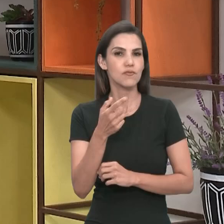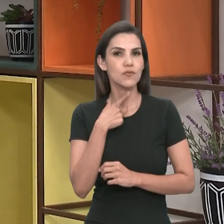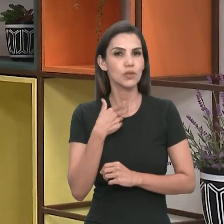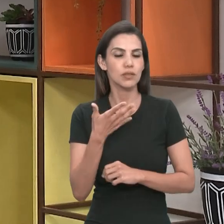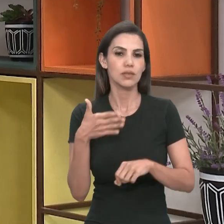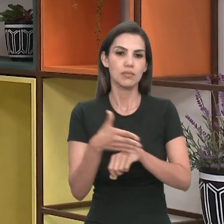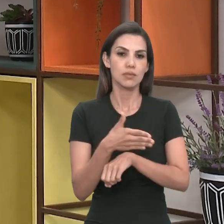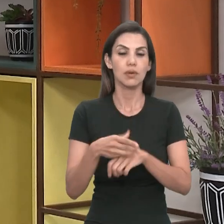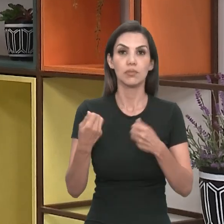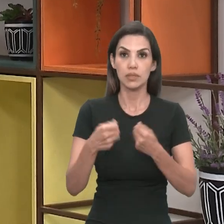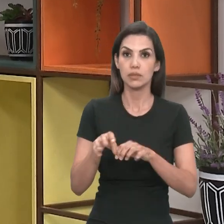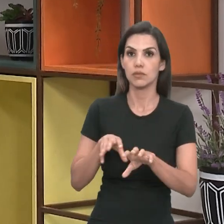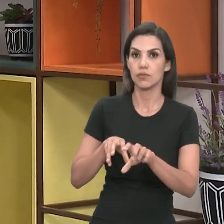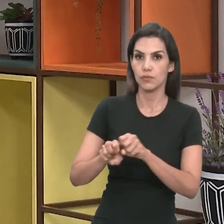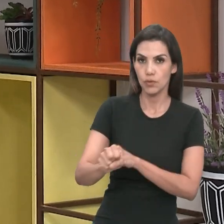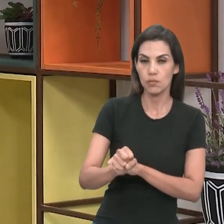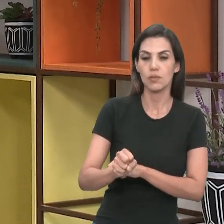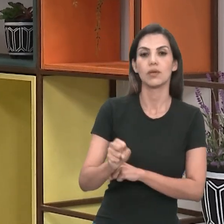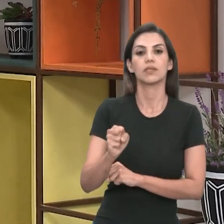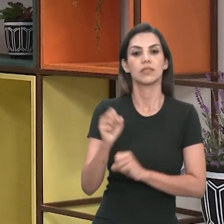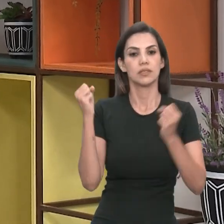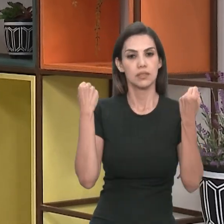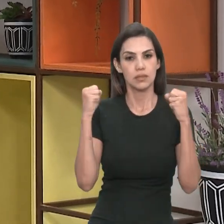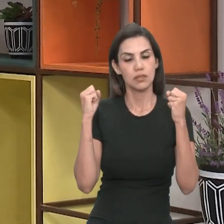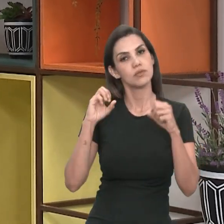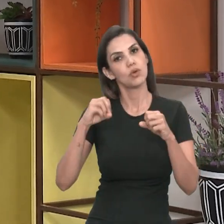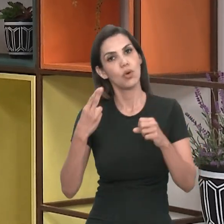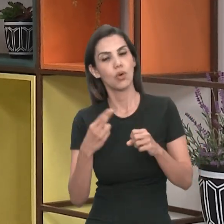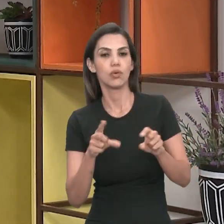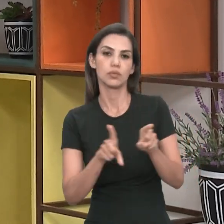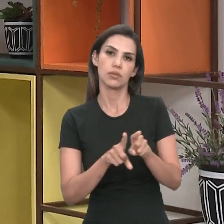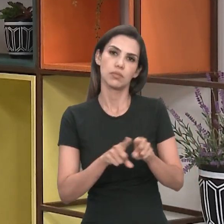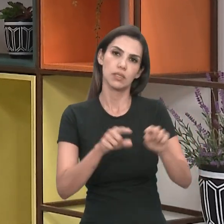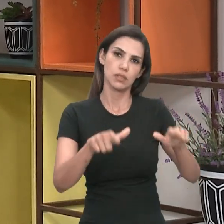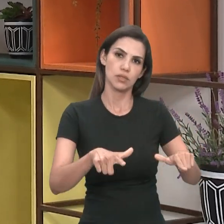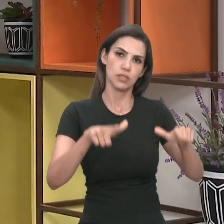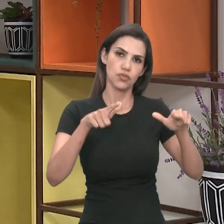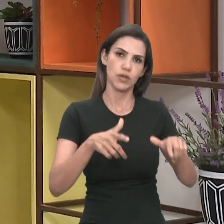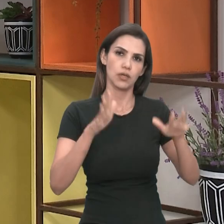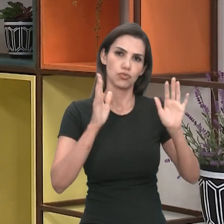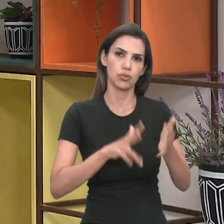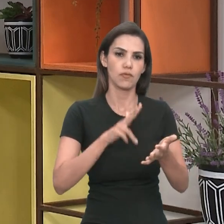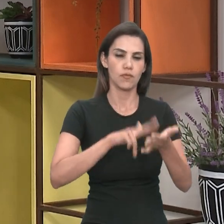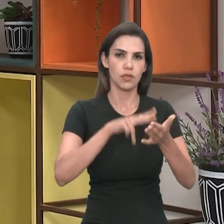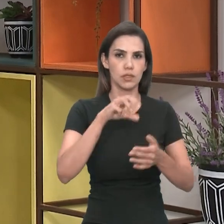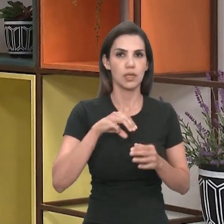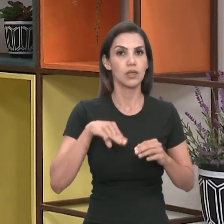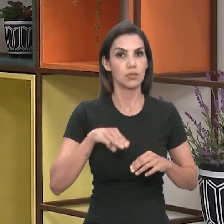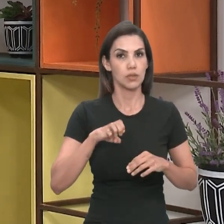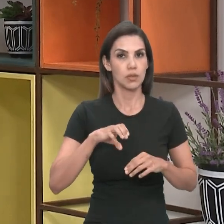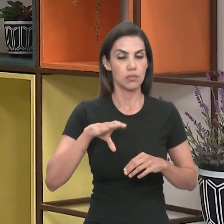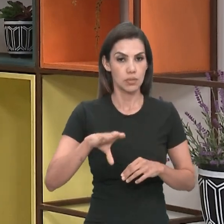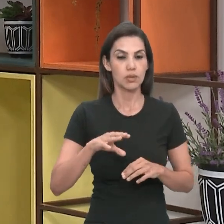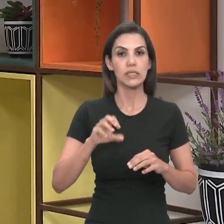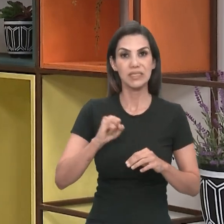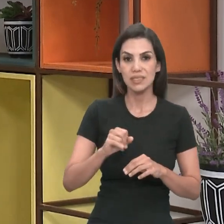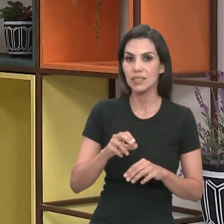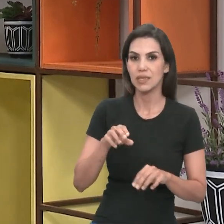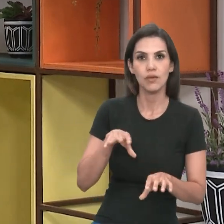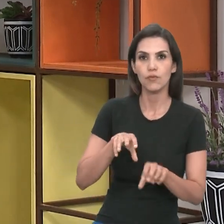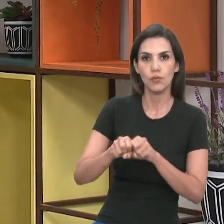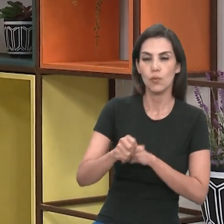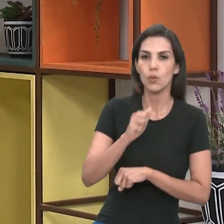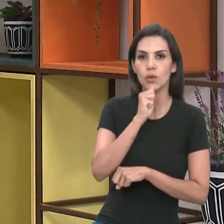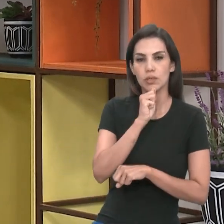Física ou em áreas afins com diplomas devidamente reconhecidos pelo MEC. Quem ainda não terminou a graduação também pode